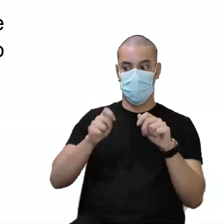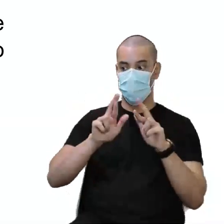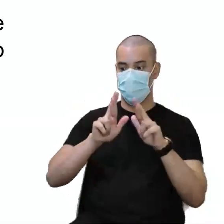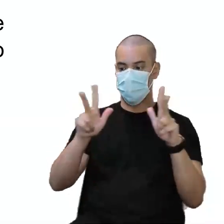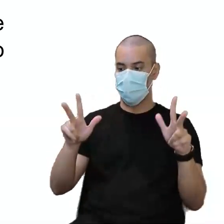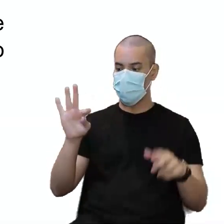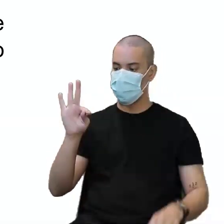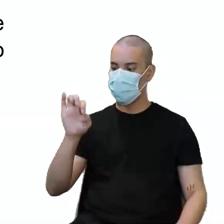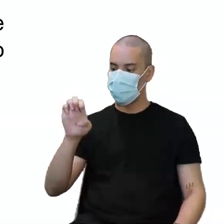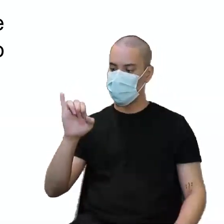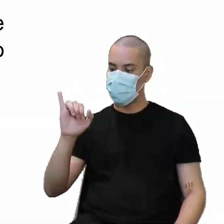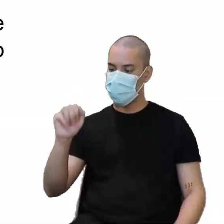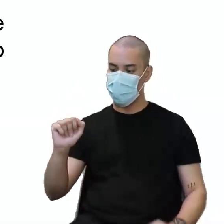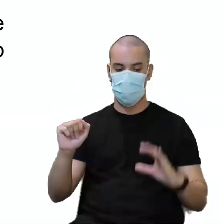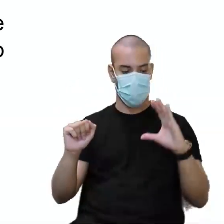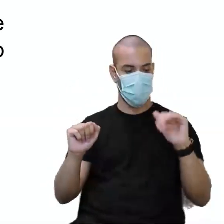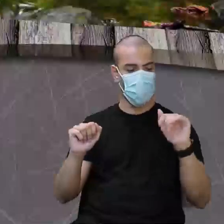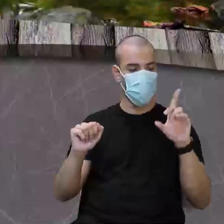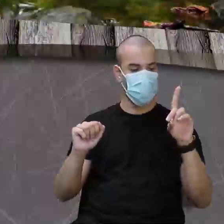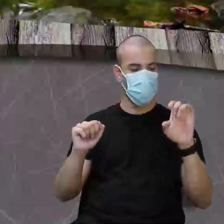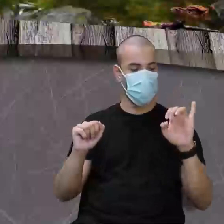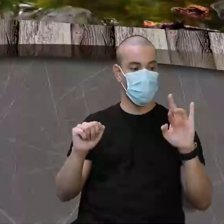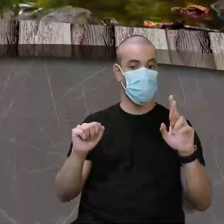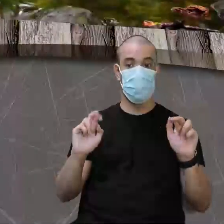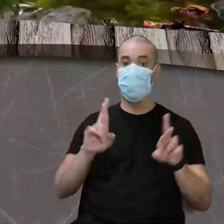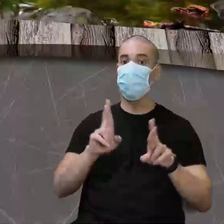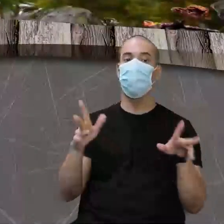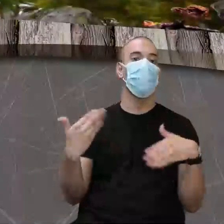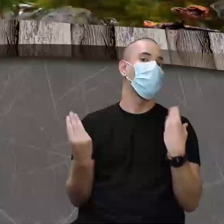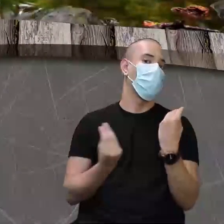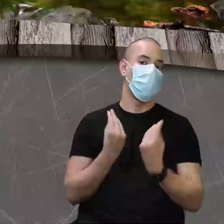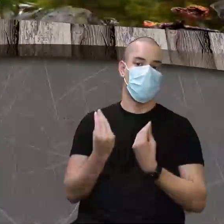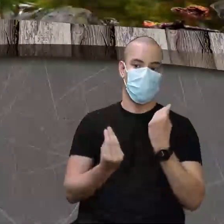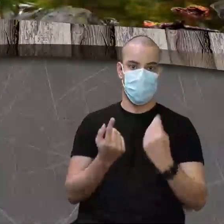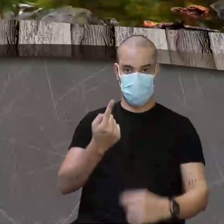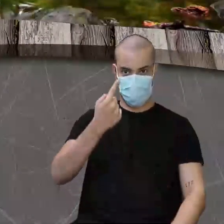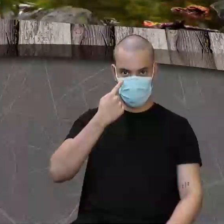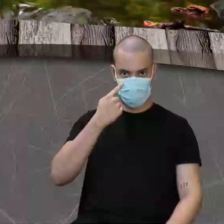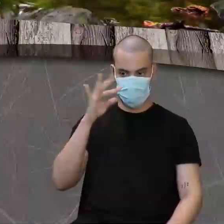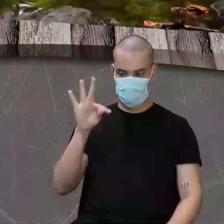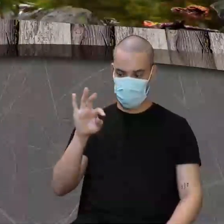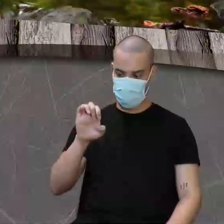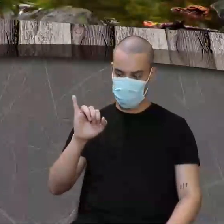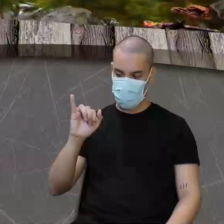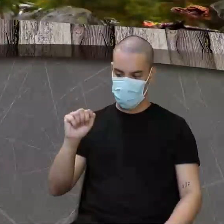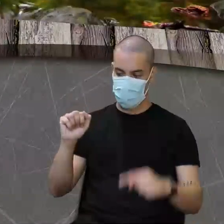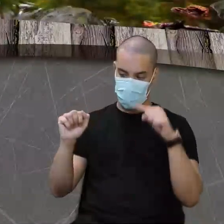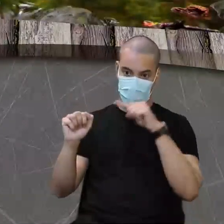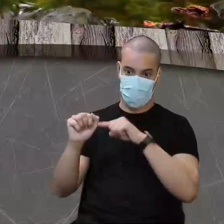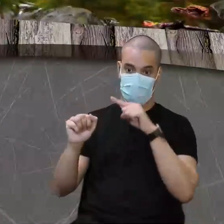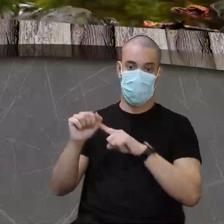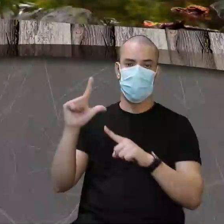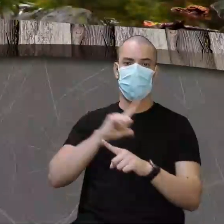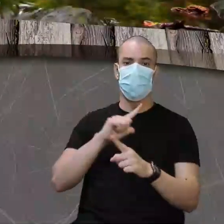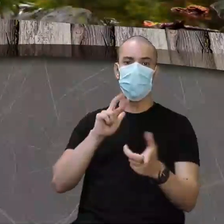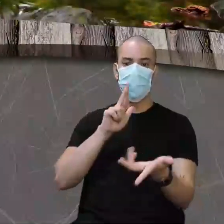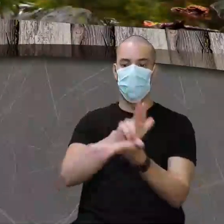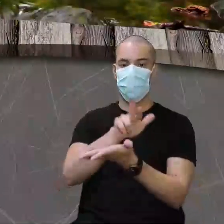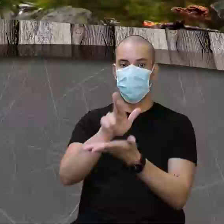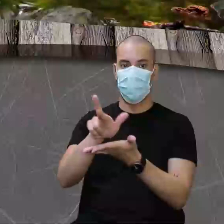de uma cadeia alimentar? Olha aqui para mim. Na teia alimentar, você vai ter